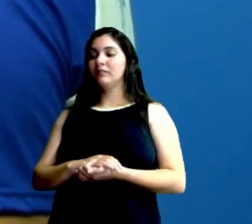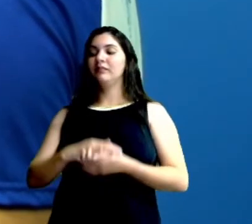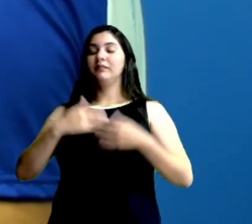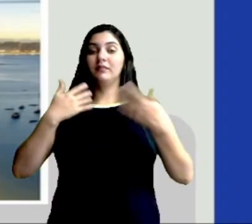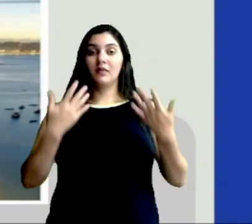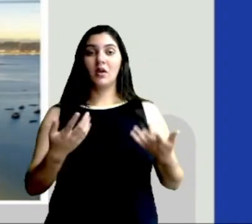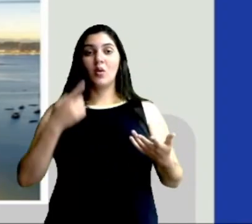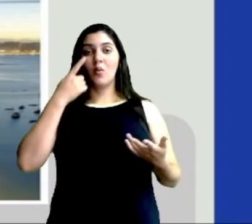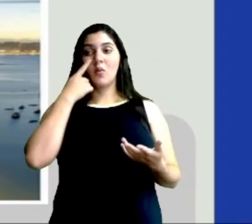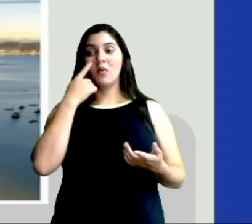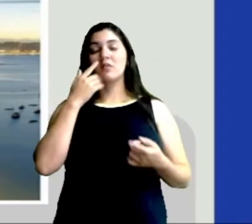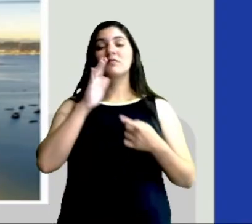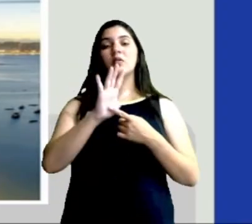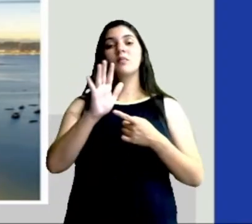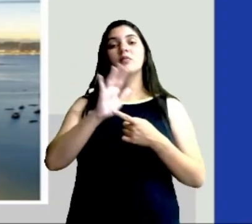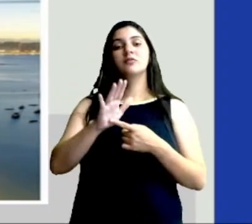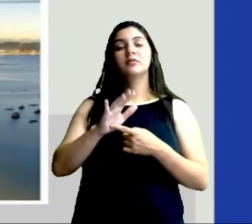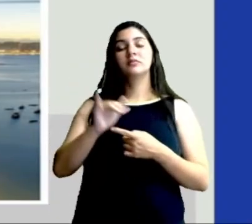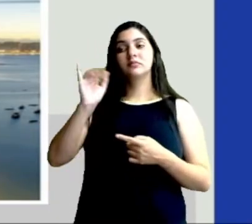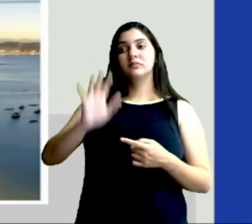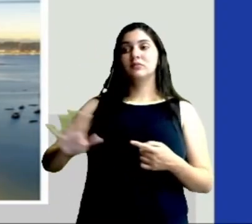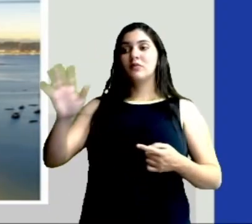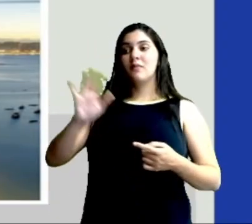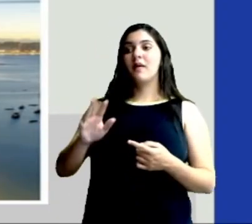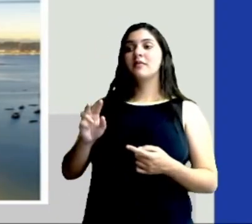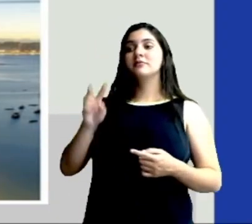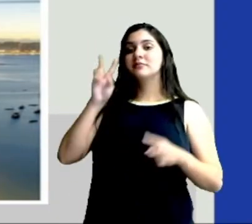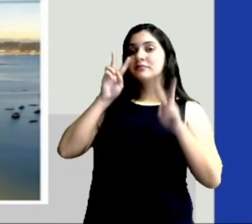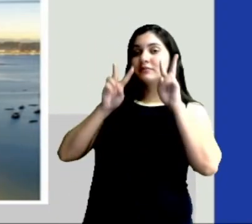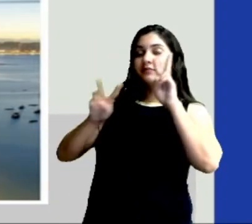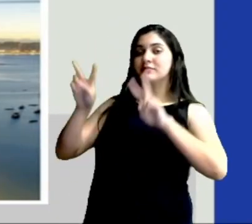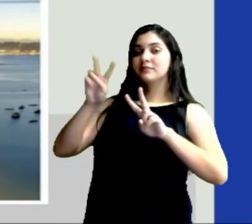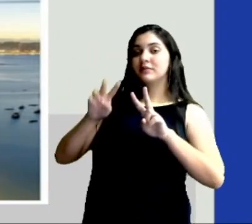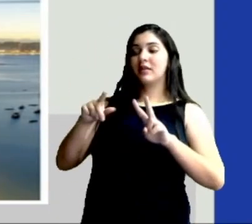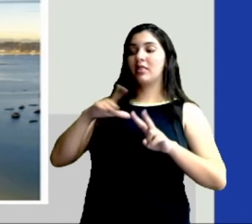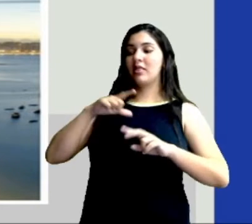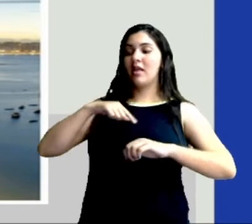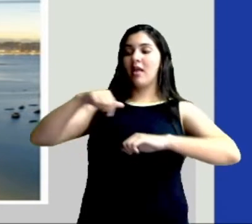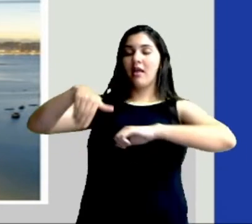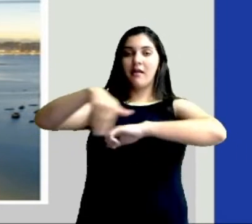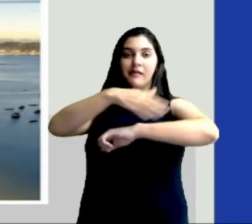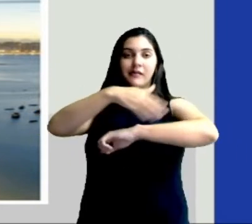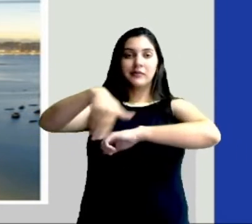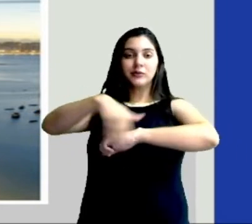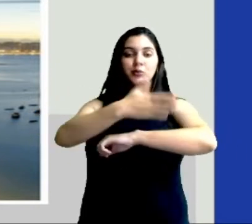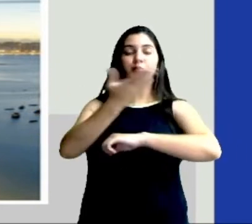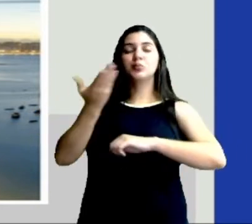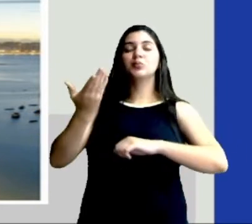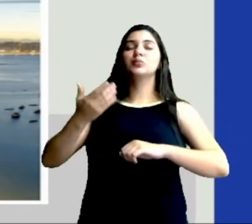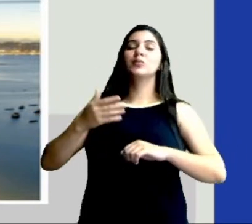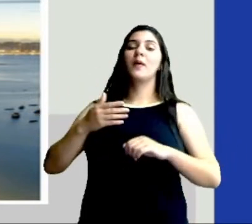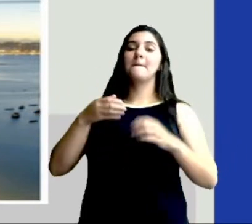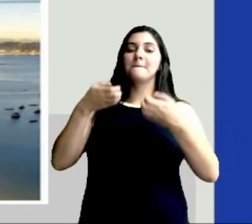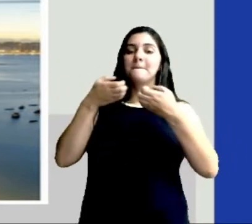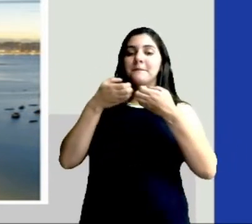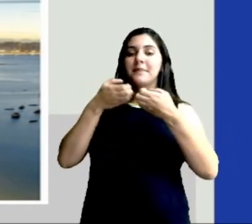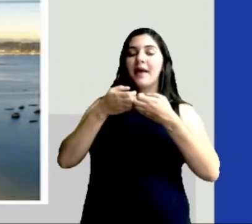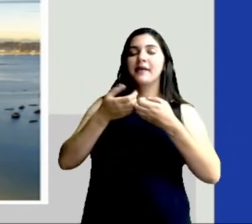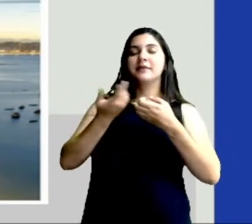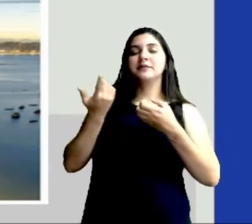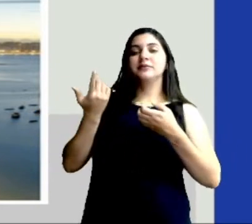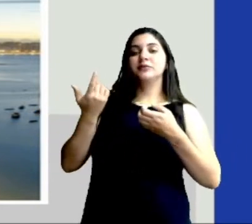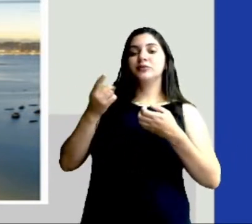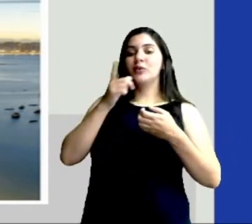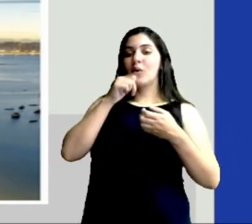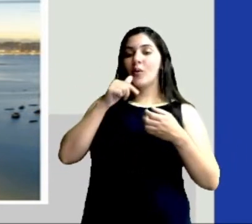E aí, ó, trouxe para vocês uma imagem para a gente ver, né, sobre a questão da Avenida Beira-Mar, lá em Fortaleza. na década de